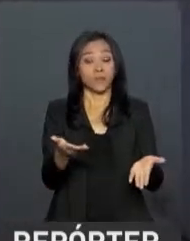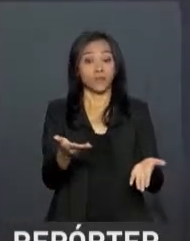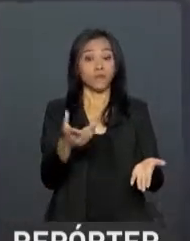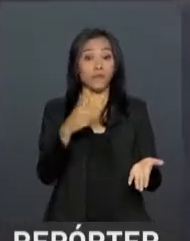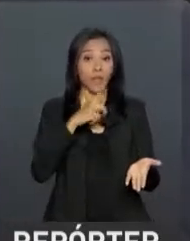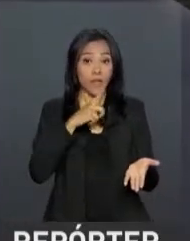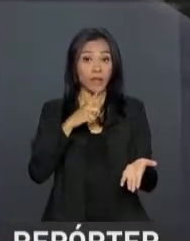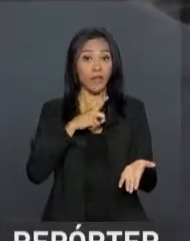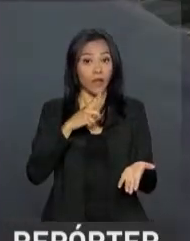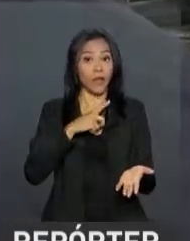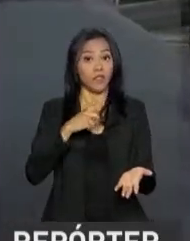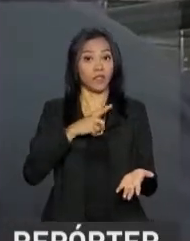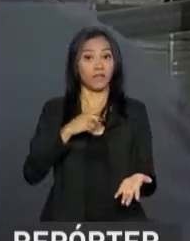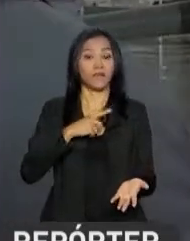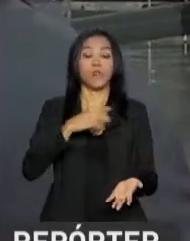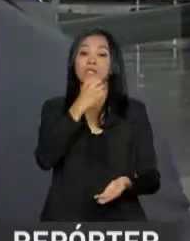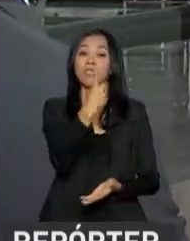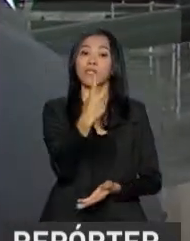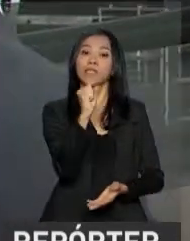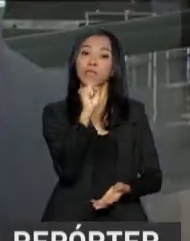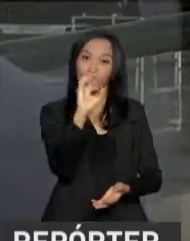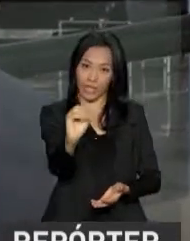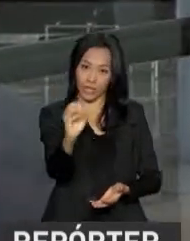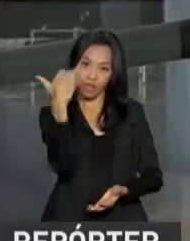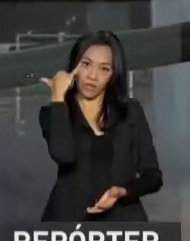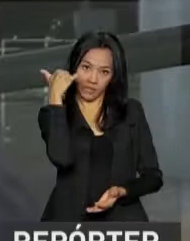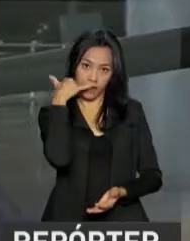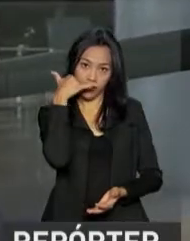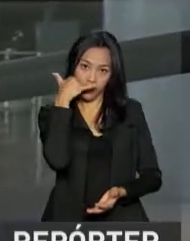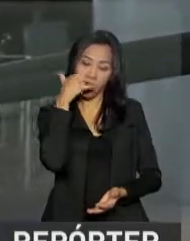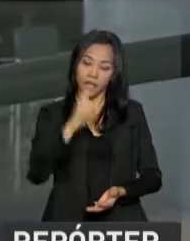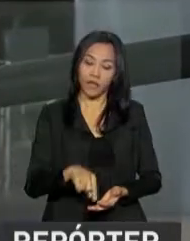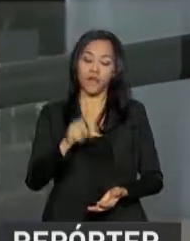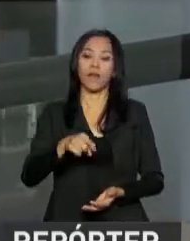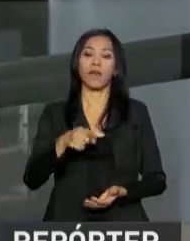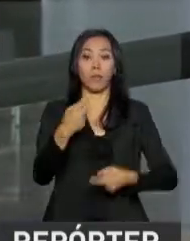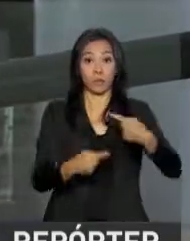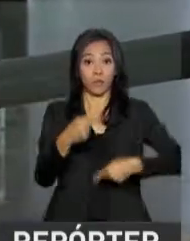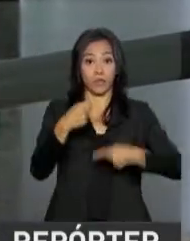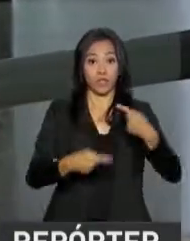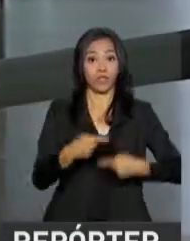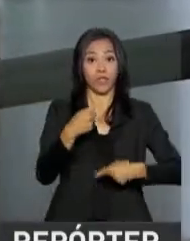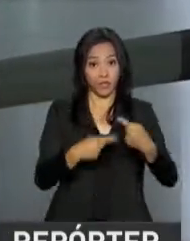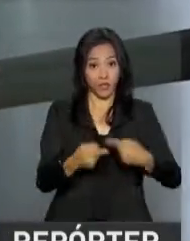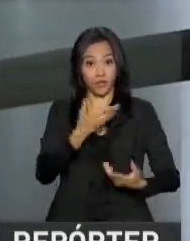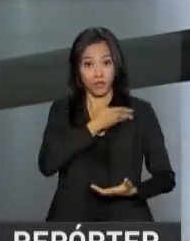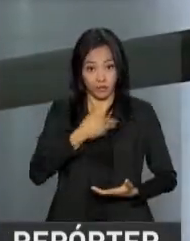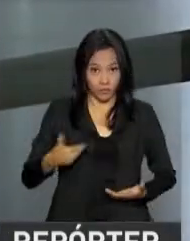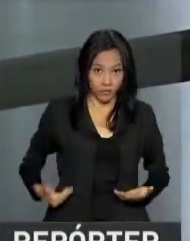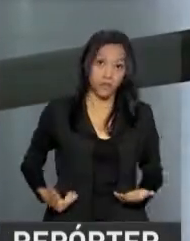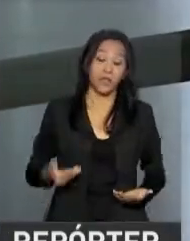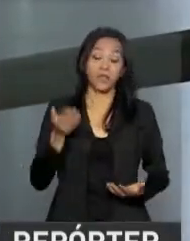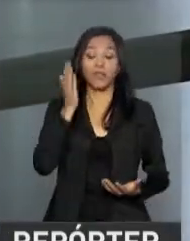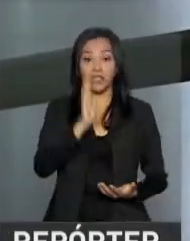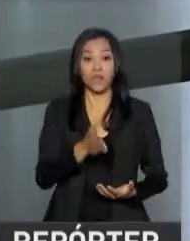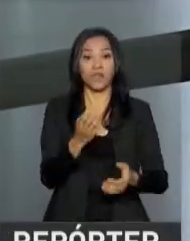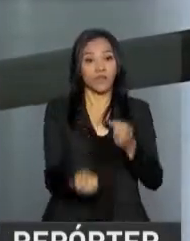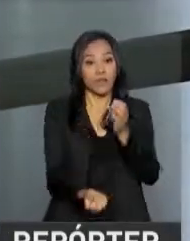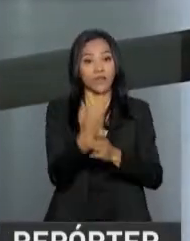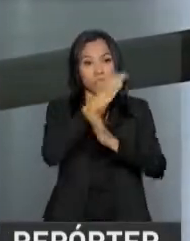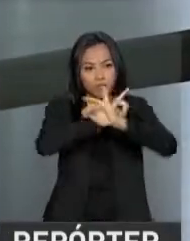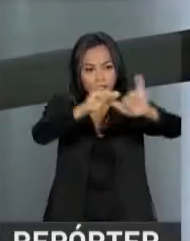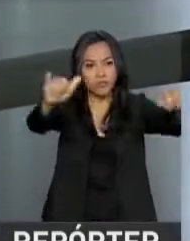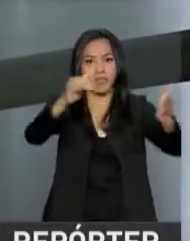central de atendimento 180 que é a principal política pública nesse sentido que foi instituída pela pela secretaria de política para as mulheres